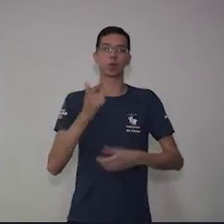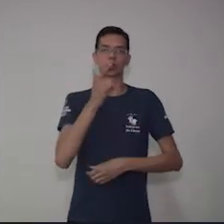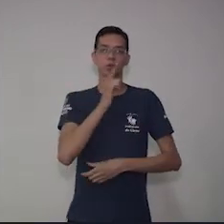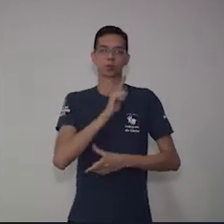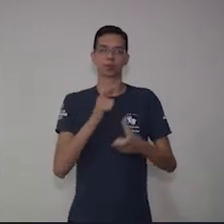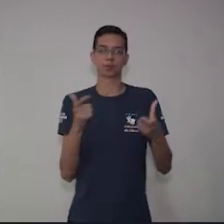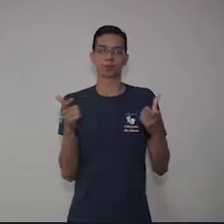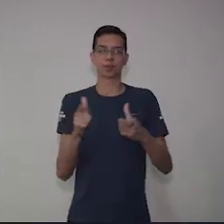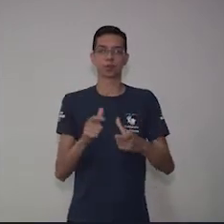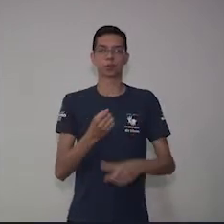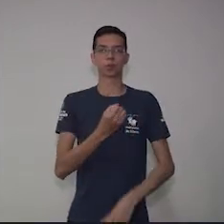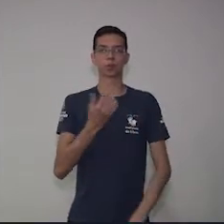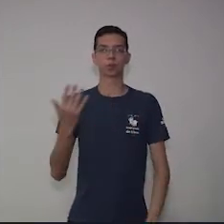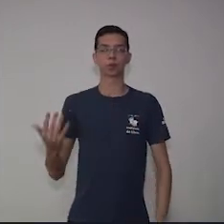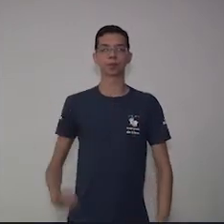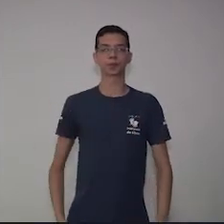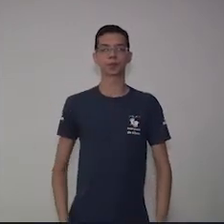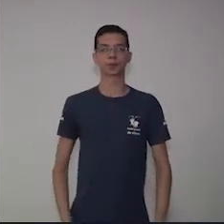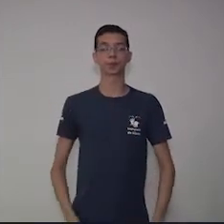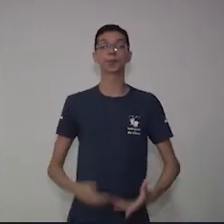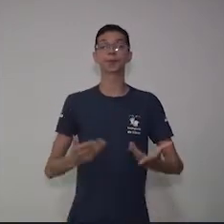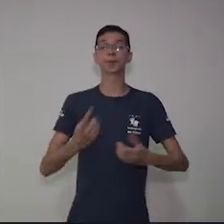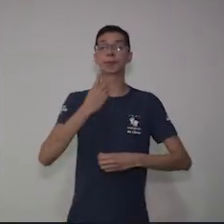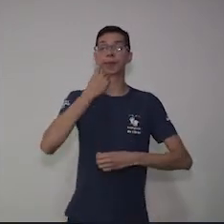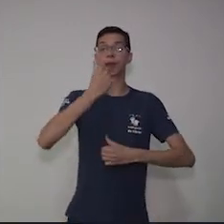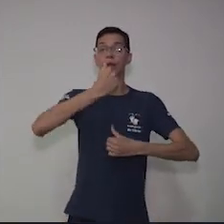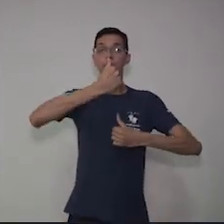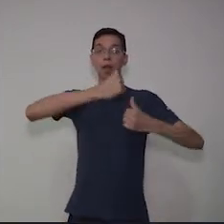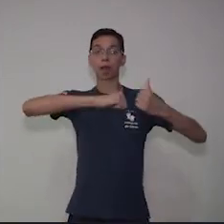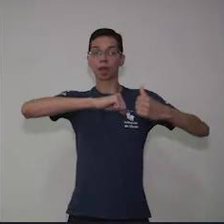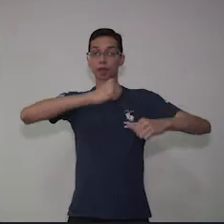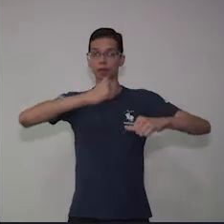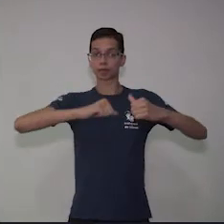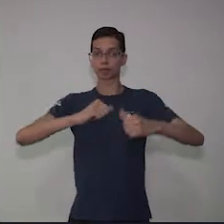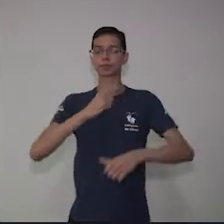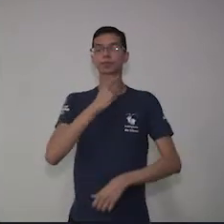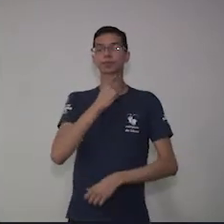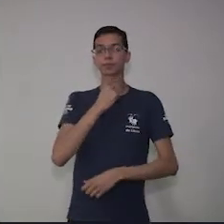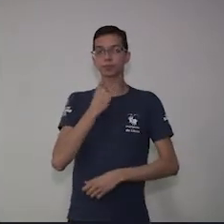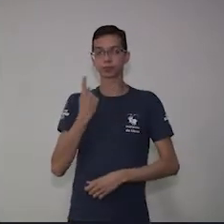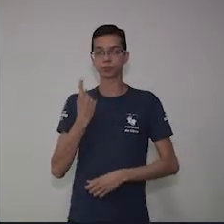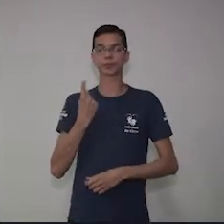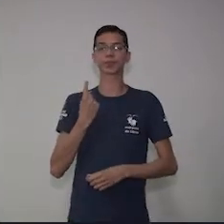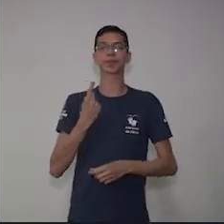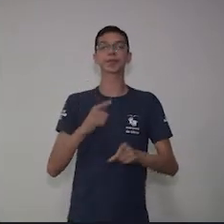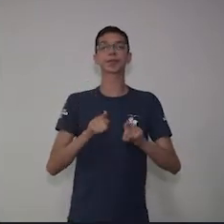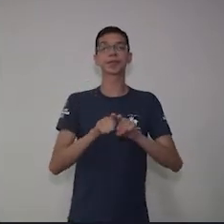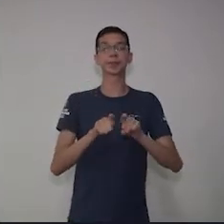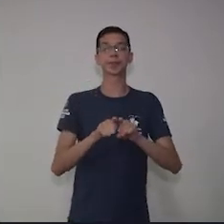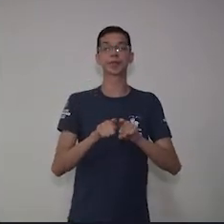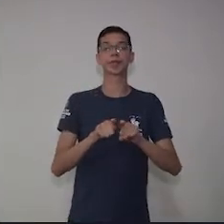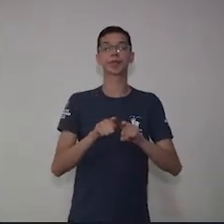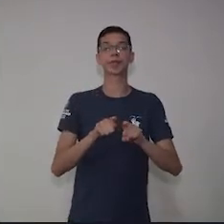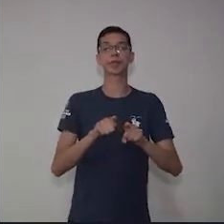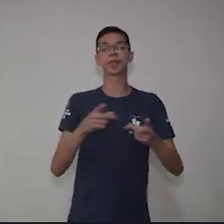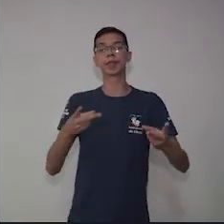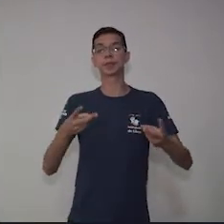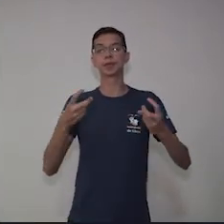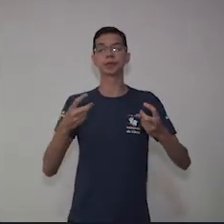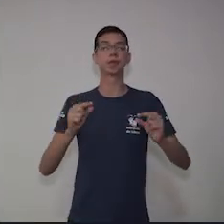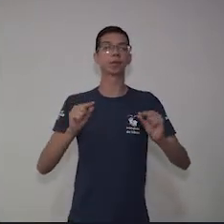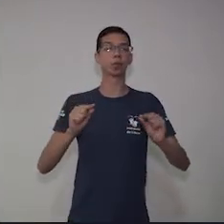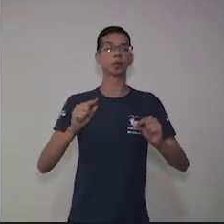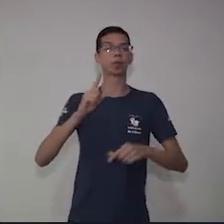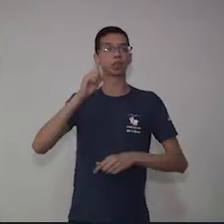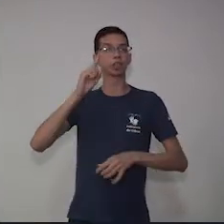faz uma análise dos óbitos, a sua letalidade, quando também corrigido as notificações, há uma tendência de aumento no